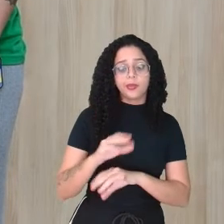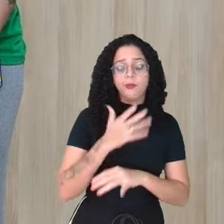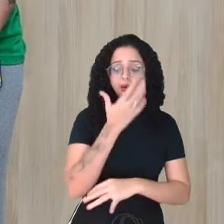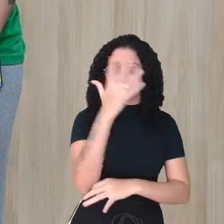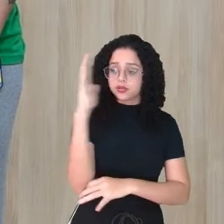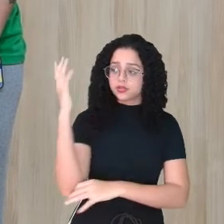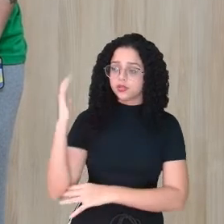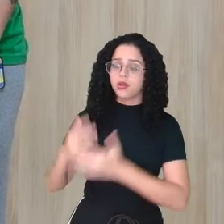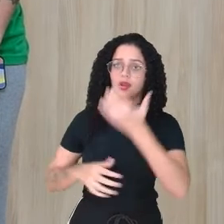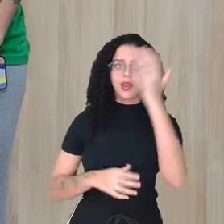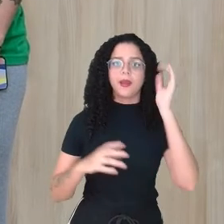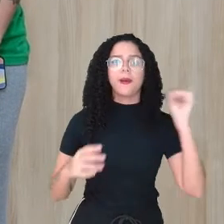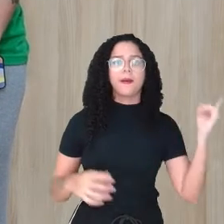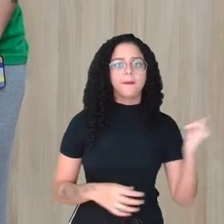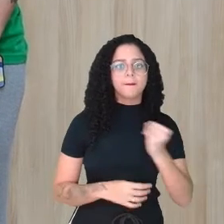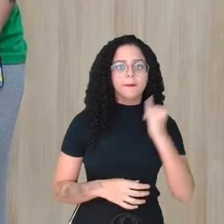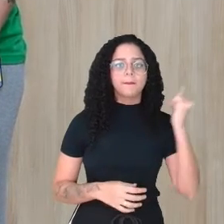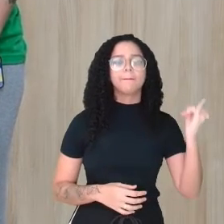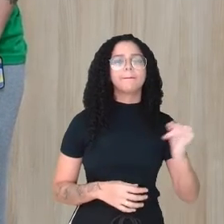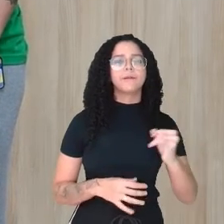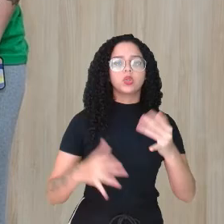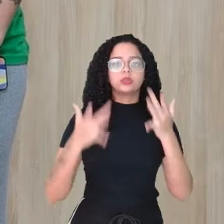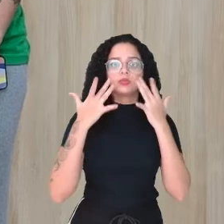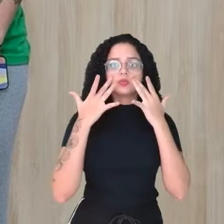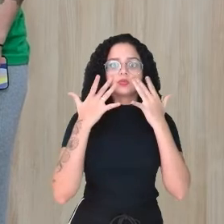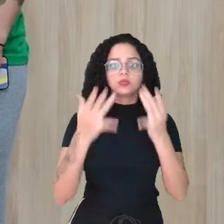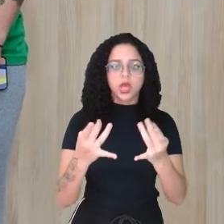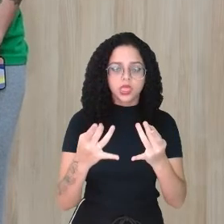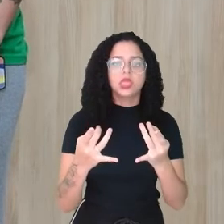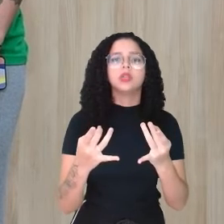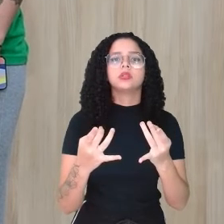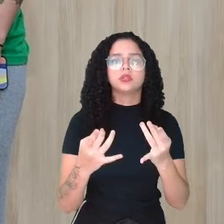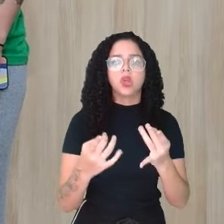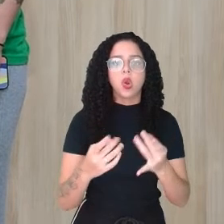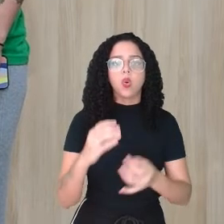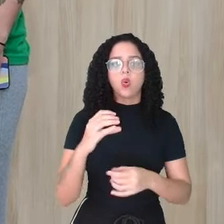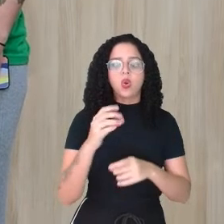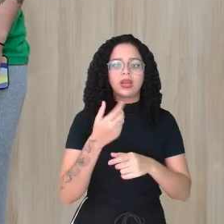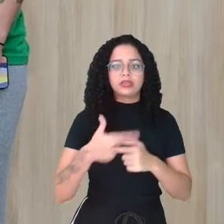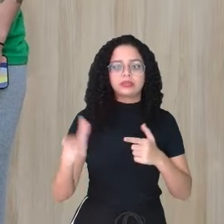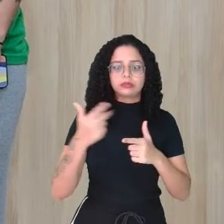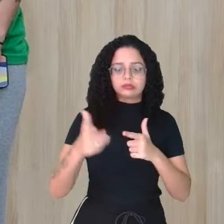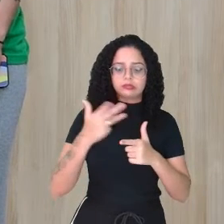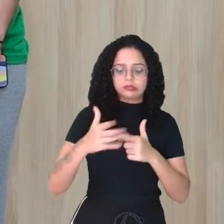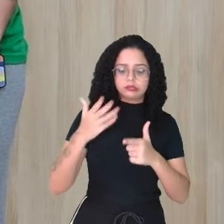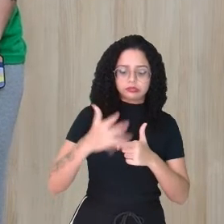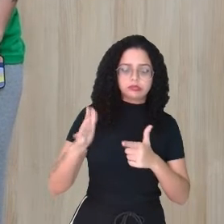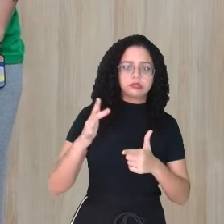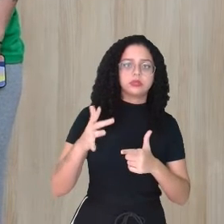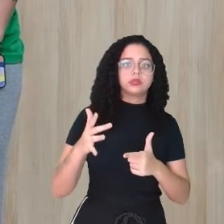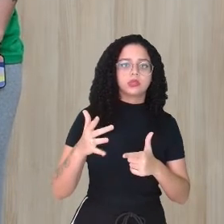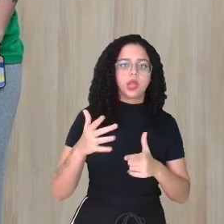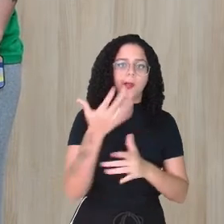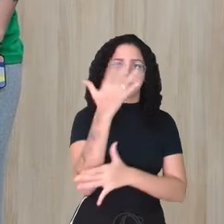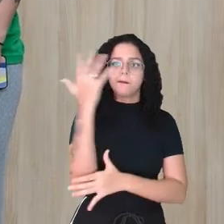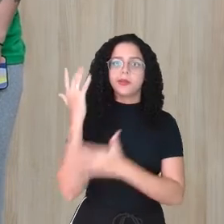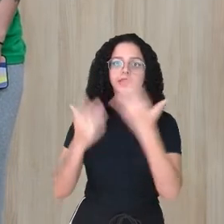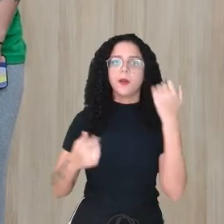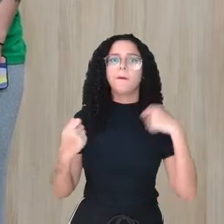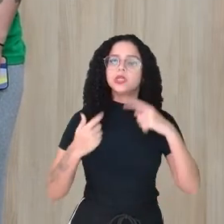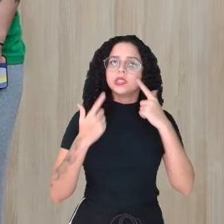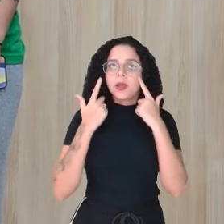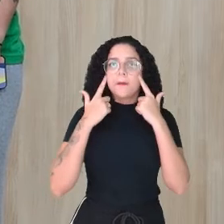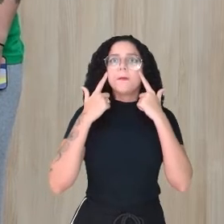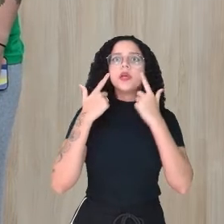esse chamado, né, social para a crise ambiental que a gente vive, a gente precisa, de fato, pensar